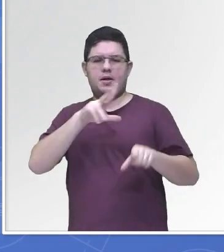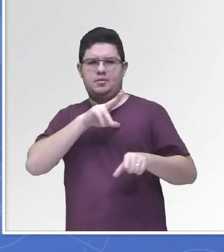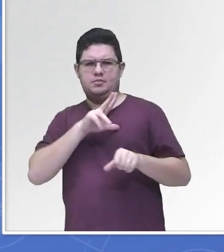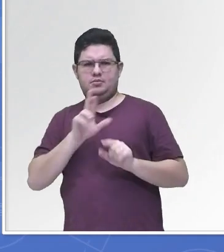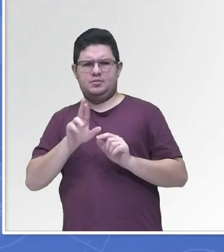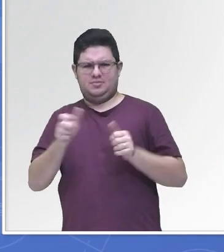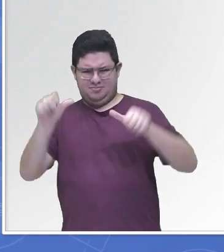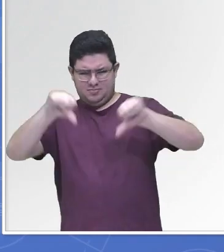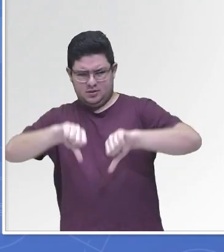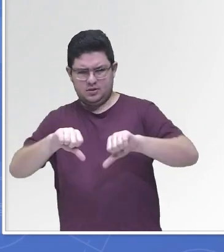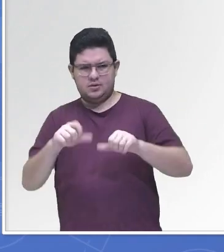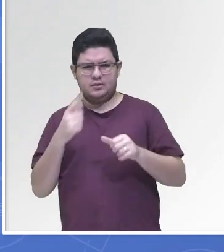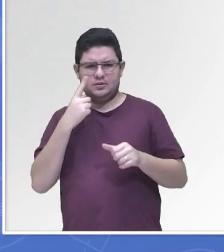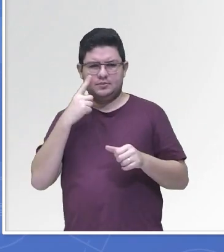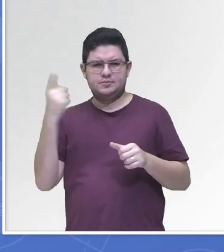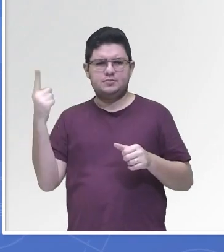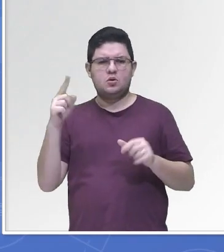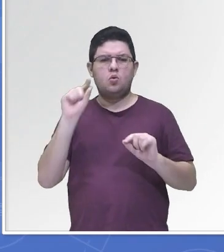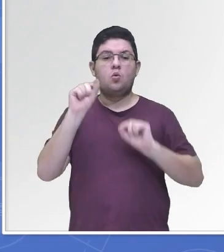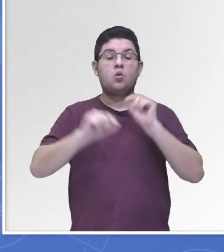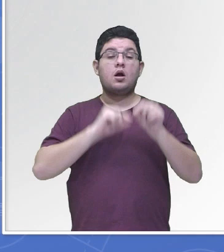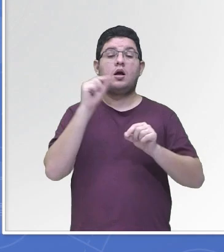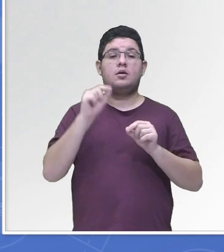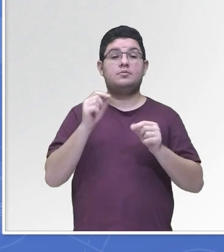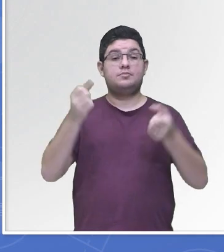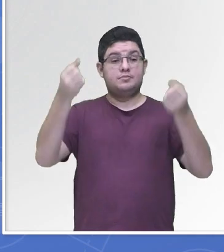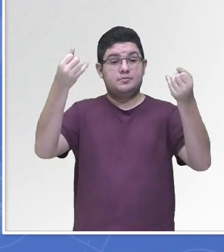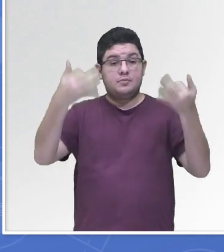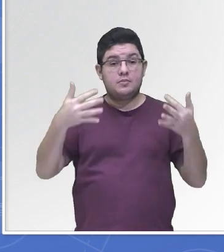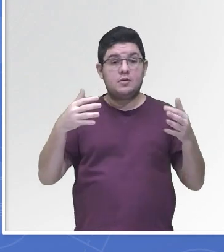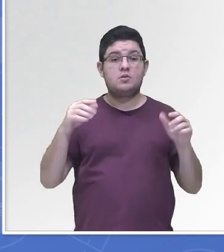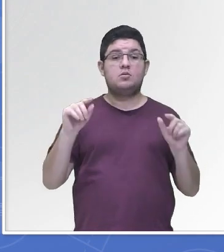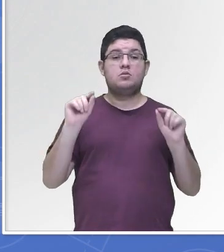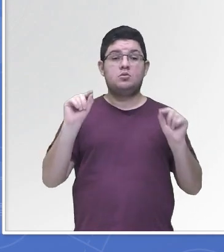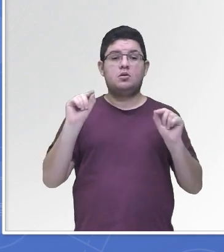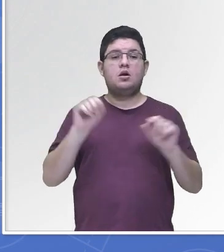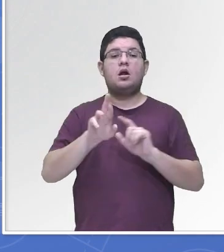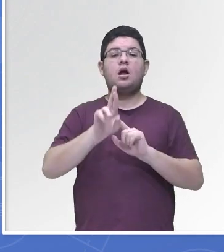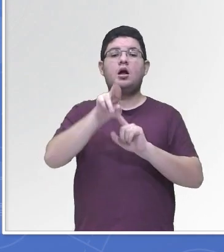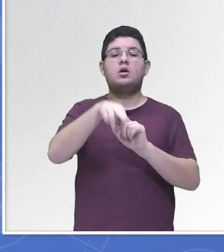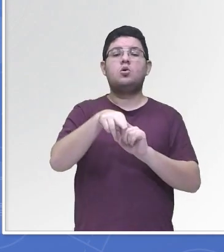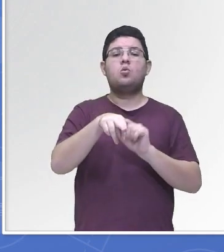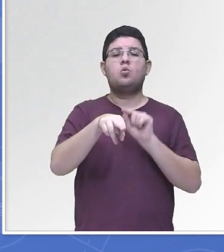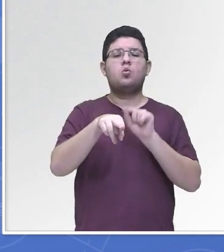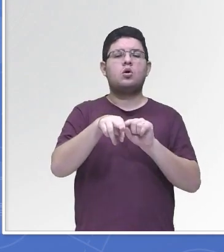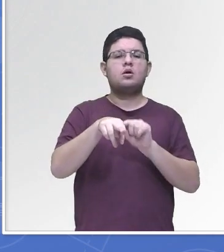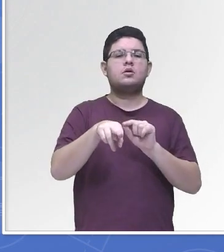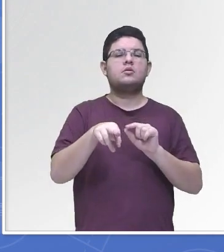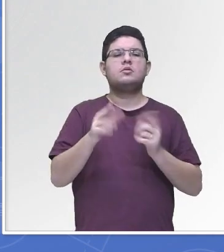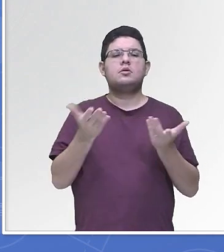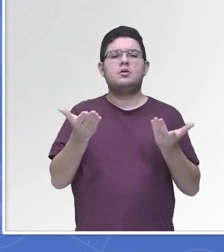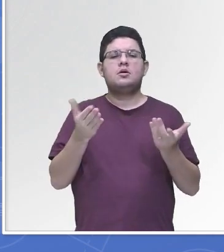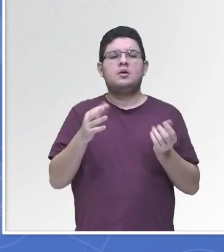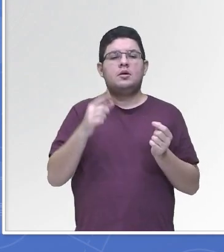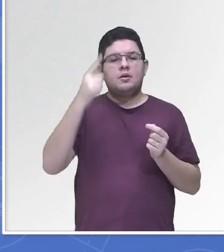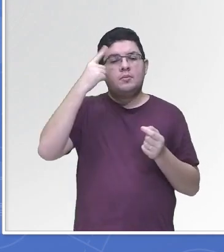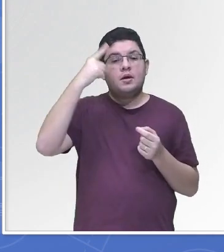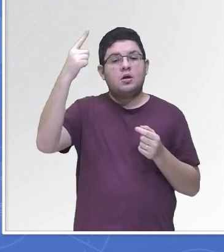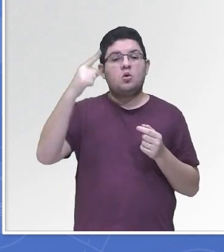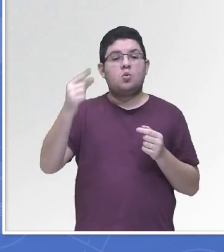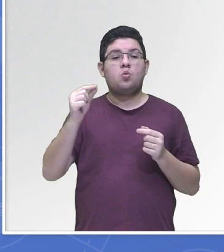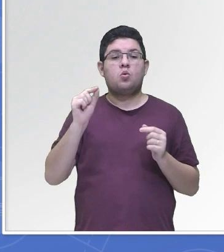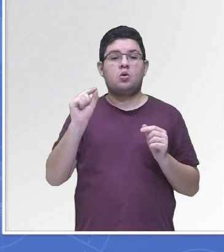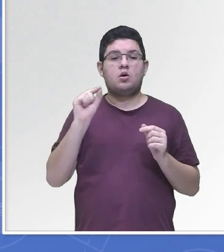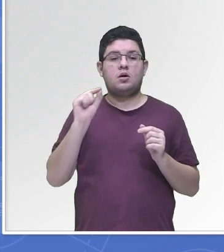daí agora, rapidinho, a gente vai dizer o seguinte, quando se fala em razão, não é mais possível acreditar